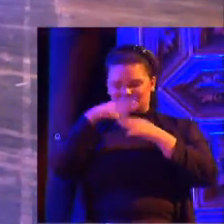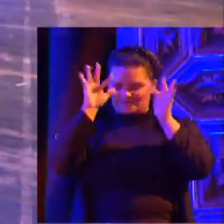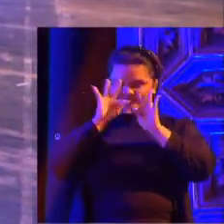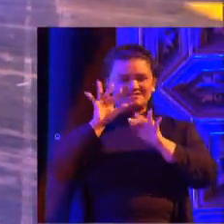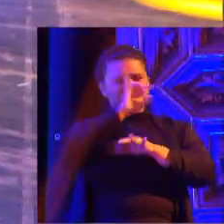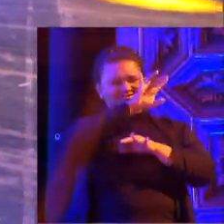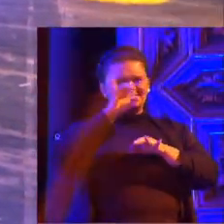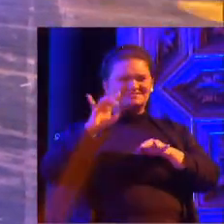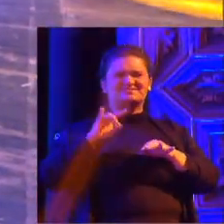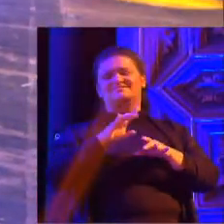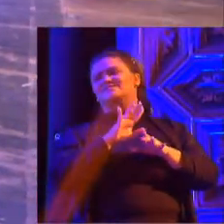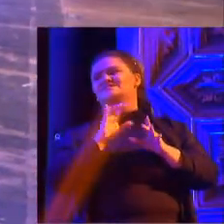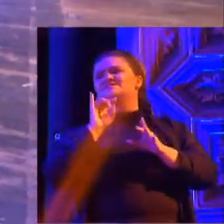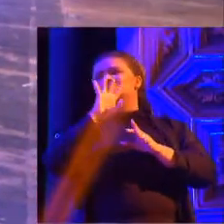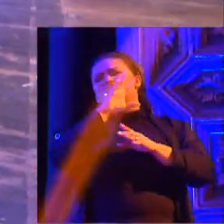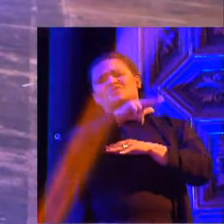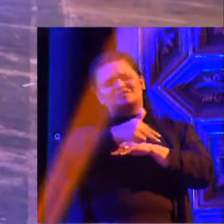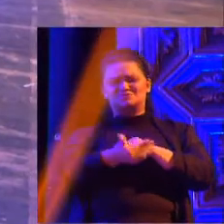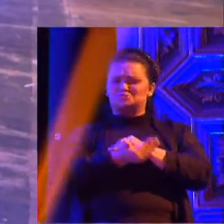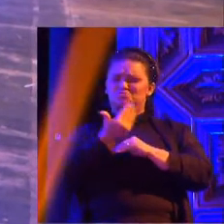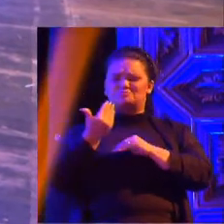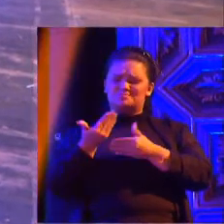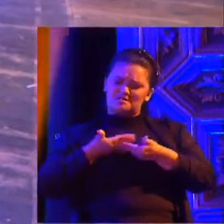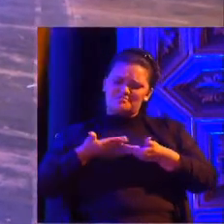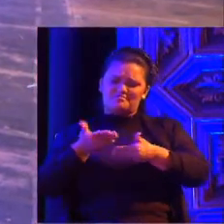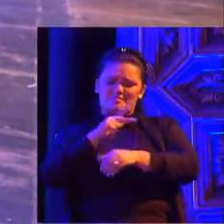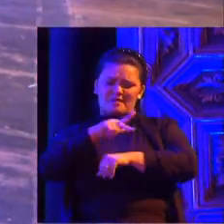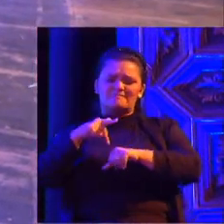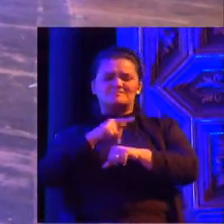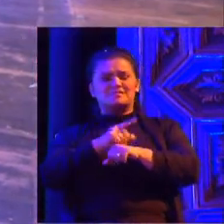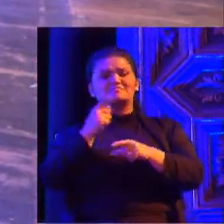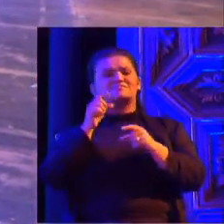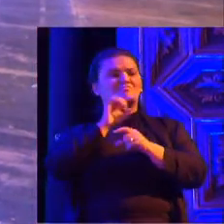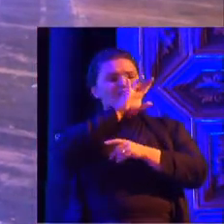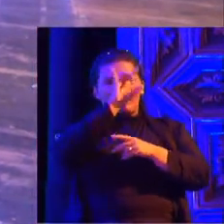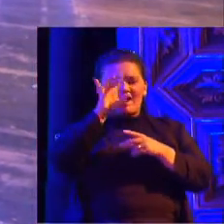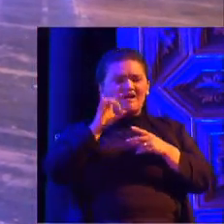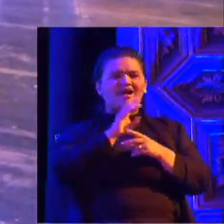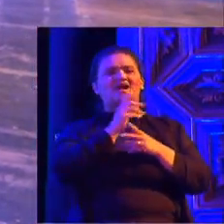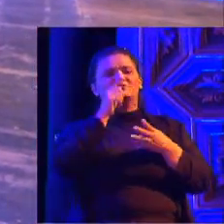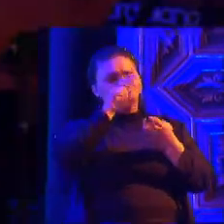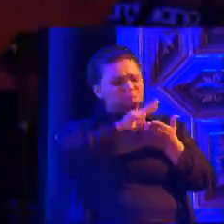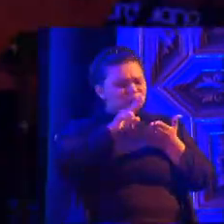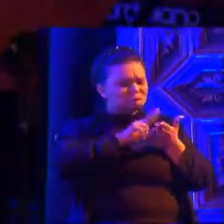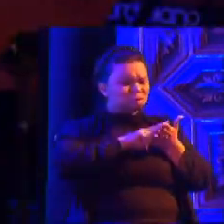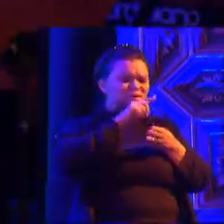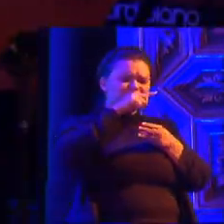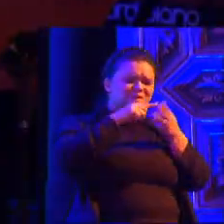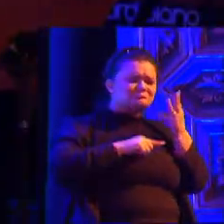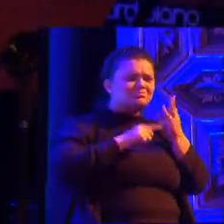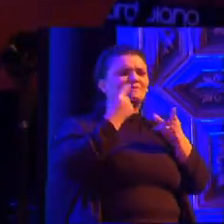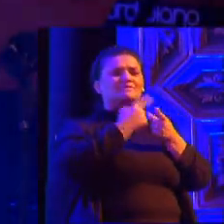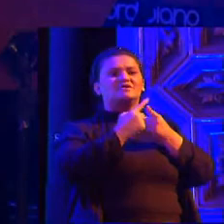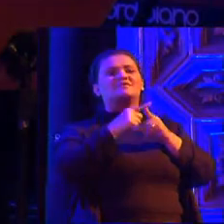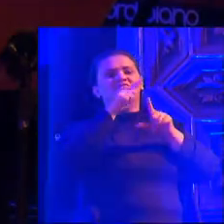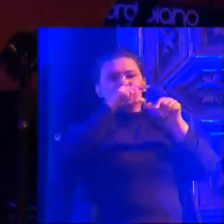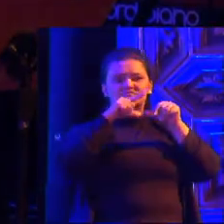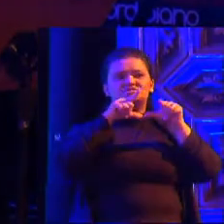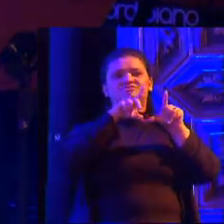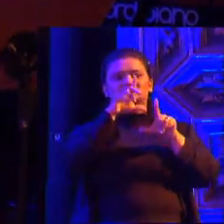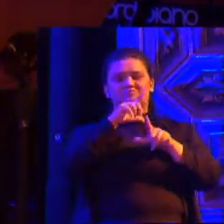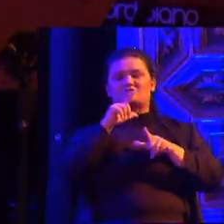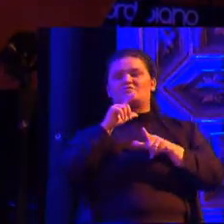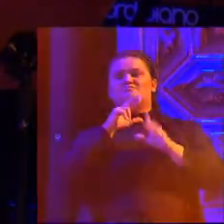pessoa, não só as que pisaram aqui para receber o prêmio, mas por cada um que foi indicado, porque vocês estão, nós